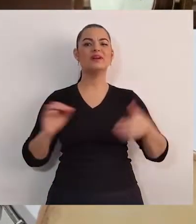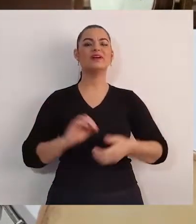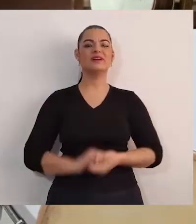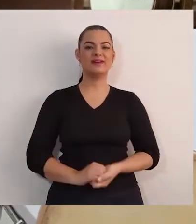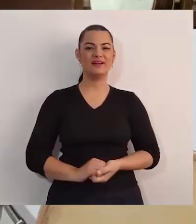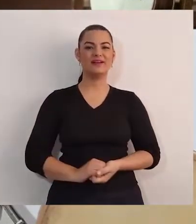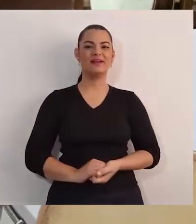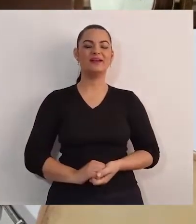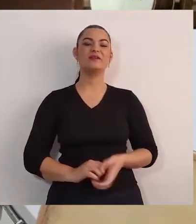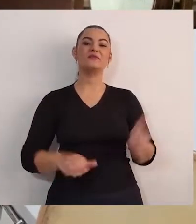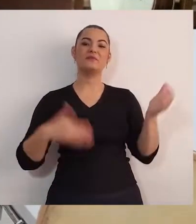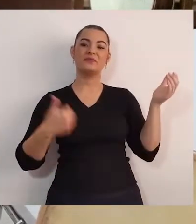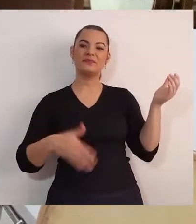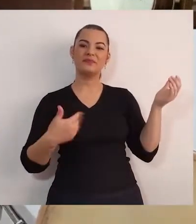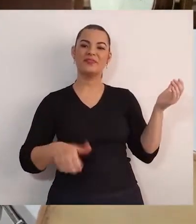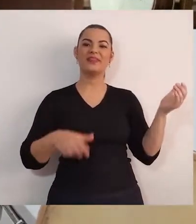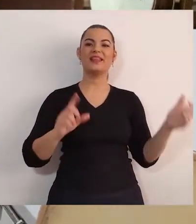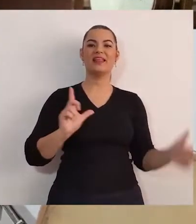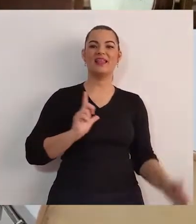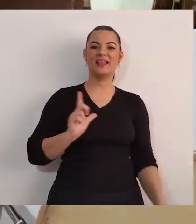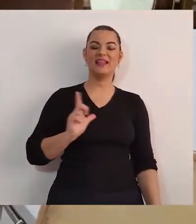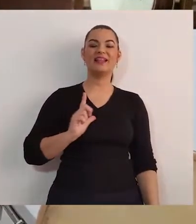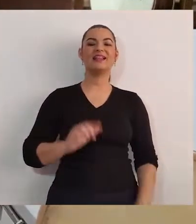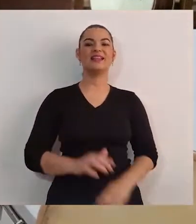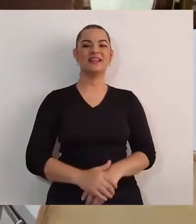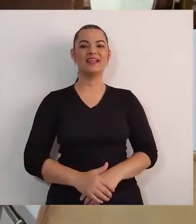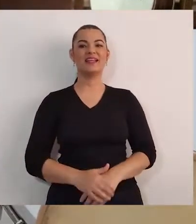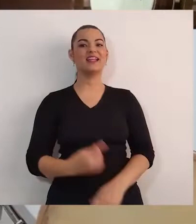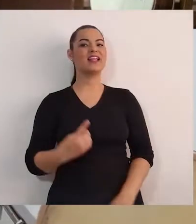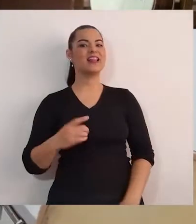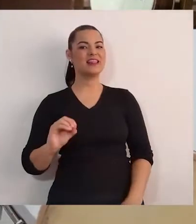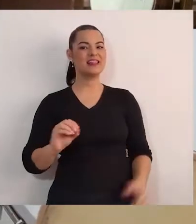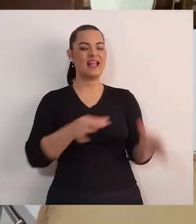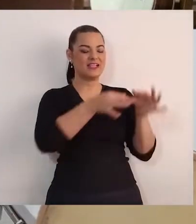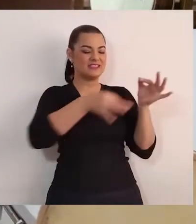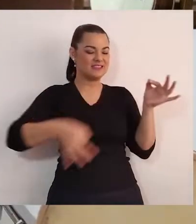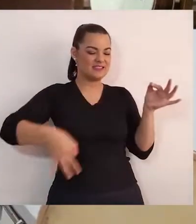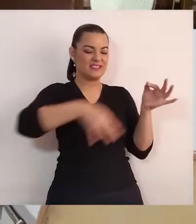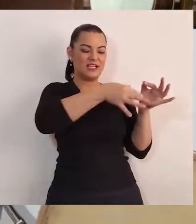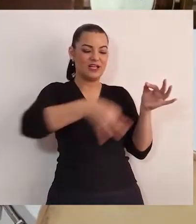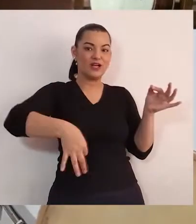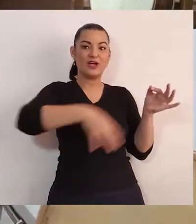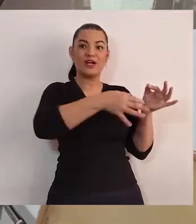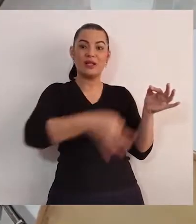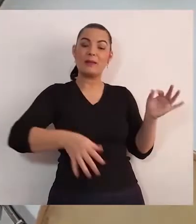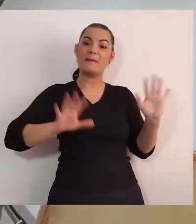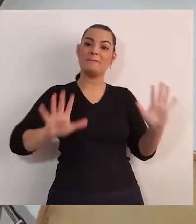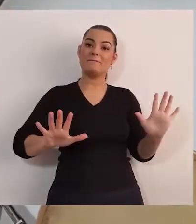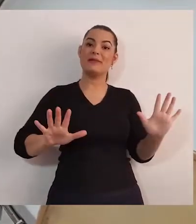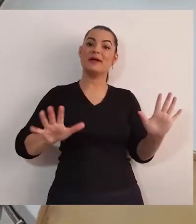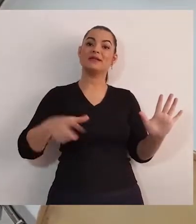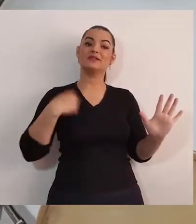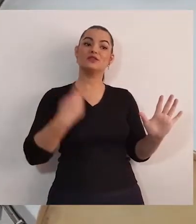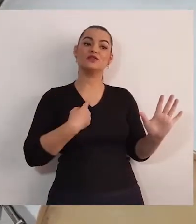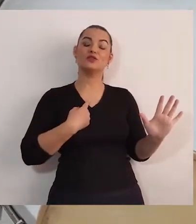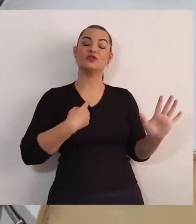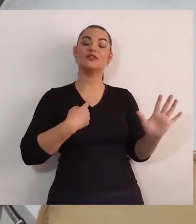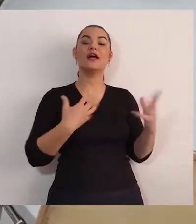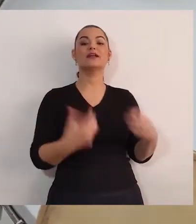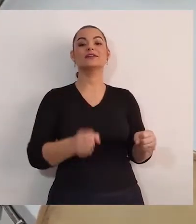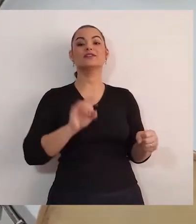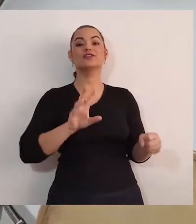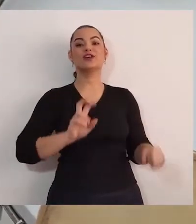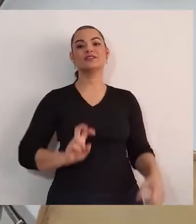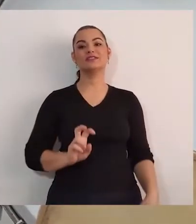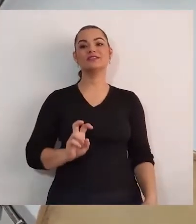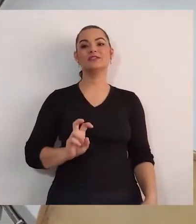verdade, nós consideramos 5 pares de cordas, que são sempre tocadas de 2 em 2. Por isso, ela tem